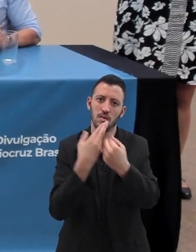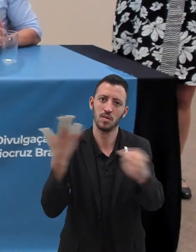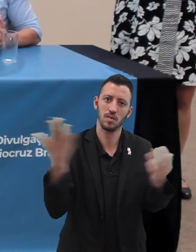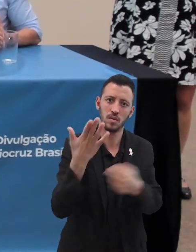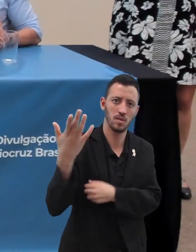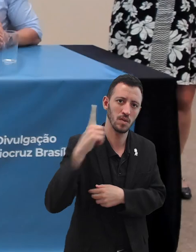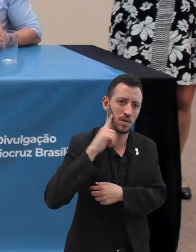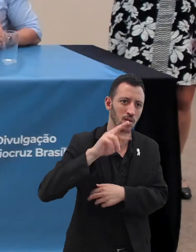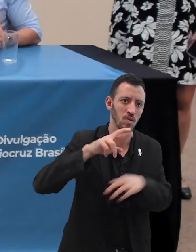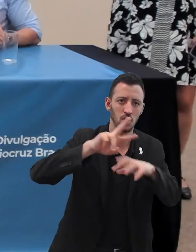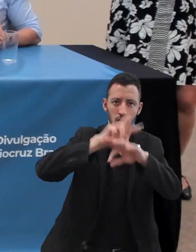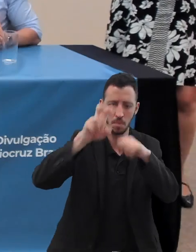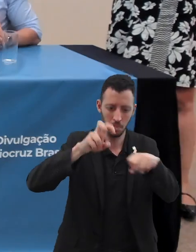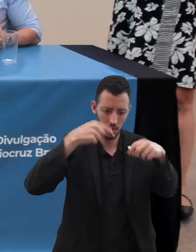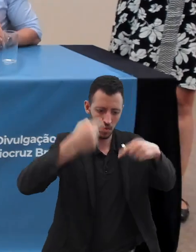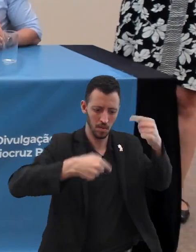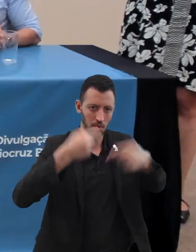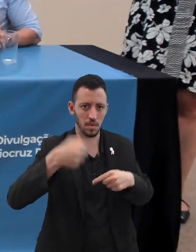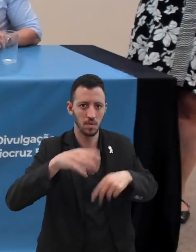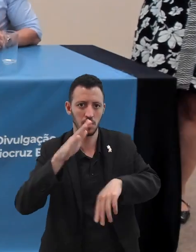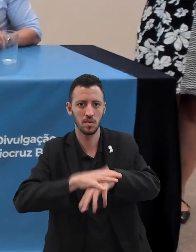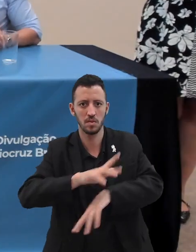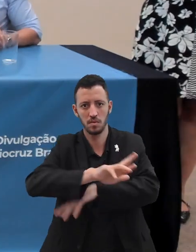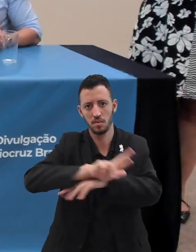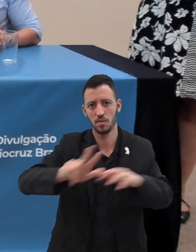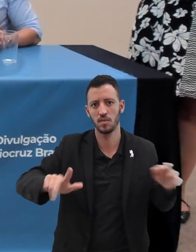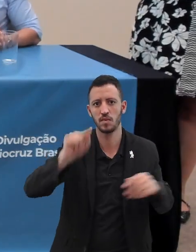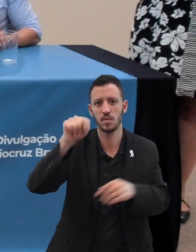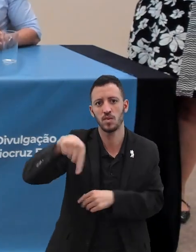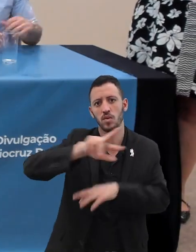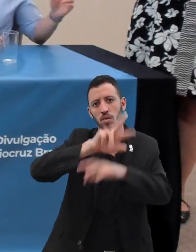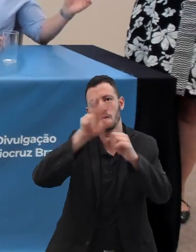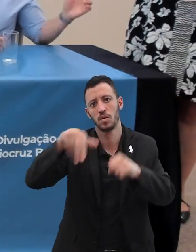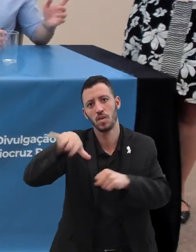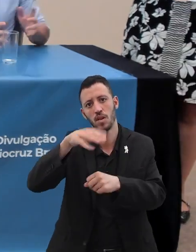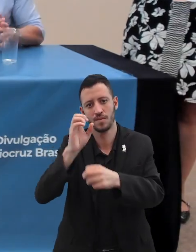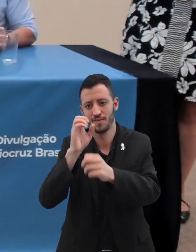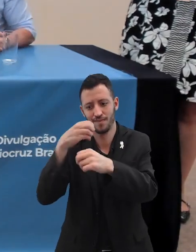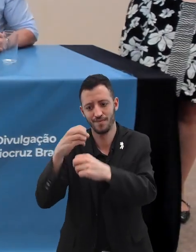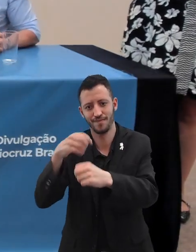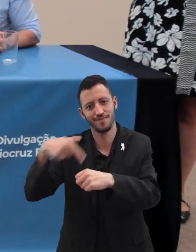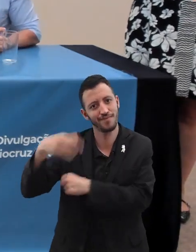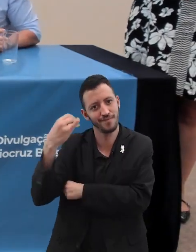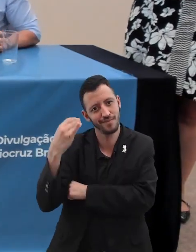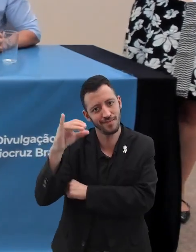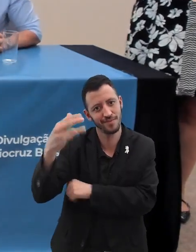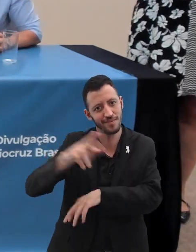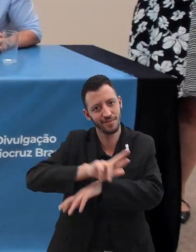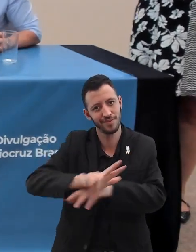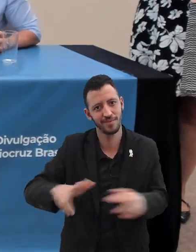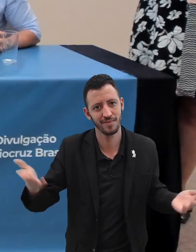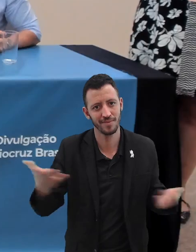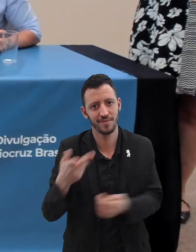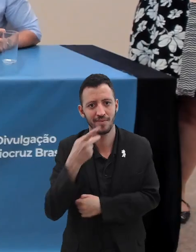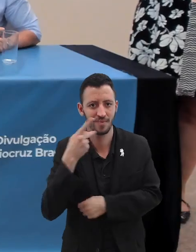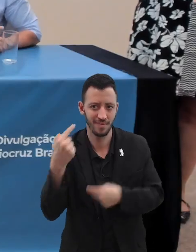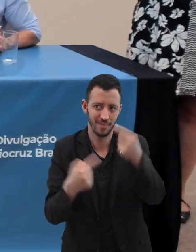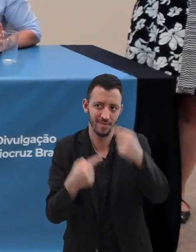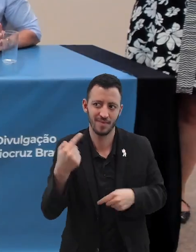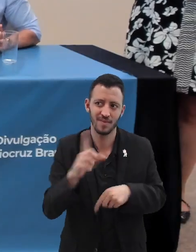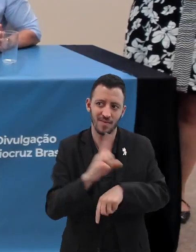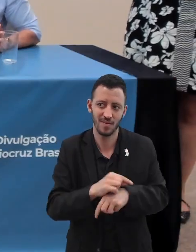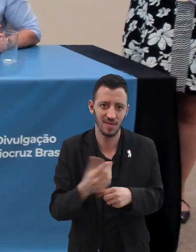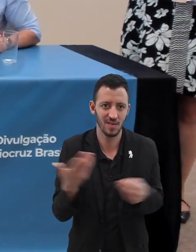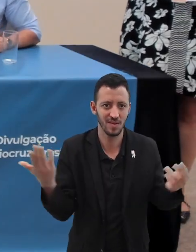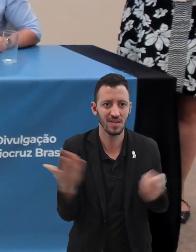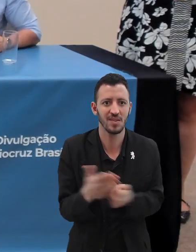cine pipoca debate sobre uma série de ficção científica. É o cine pipoca debate, nessa